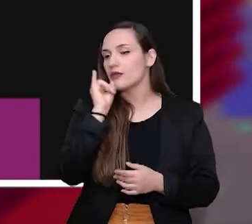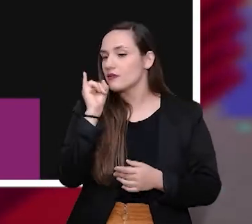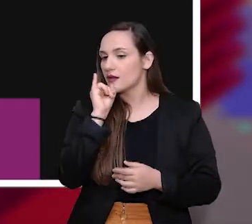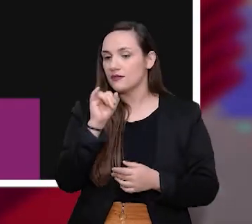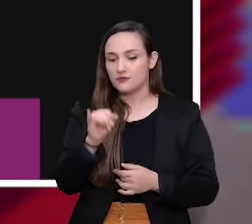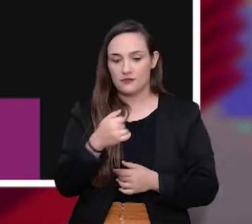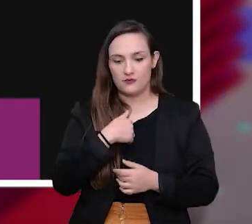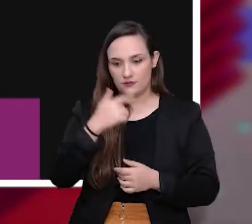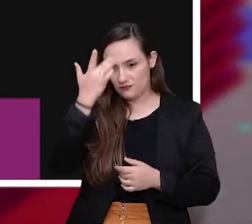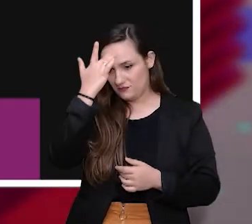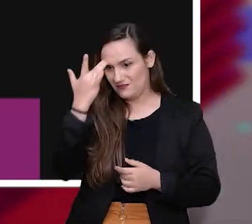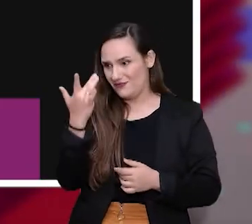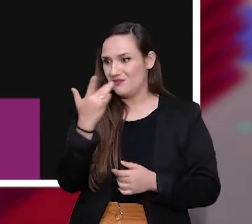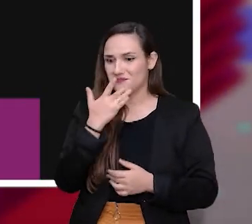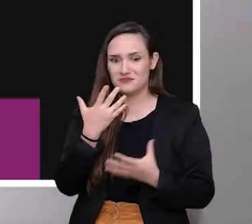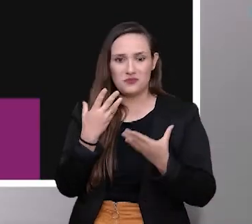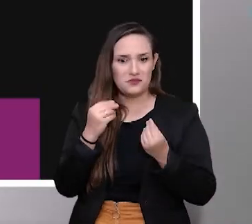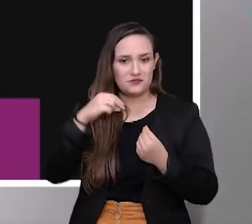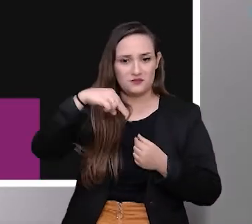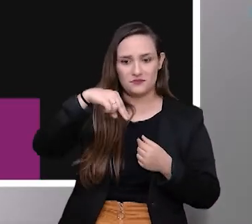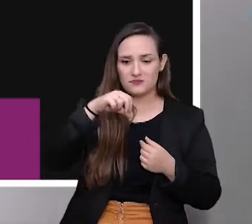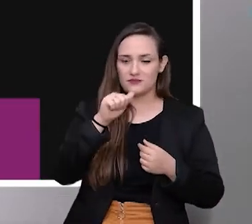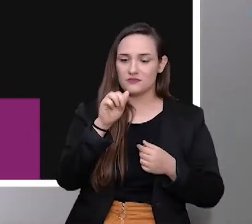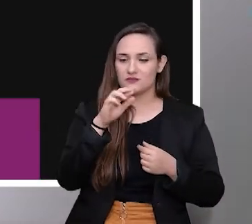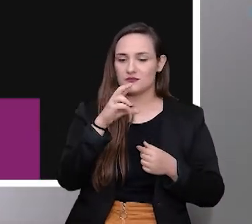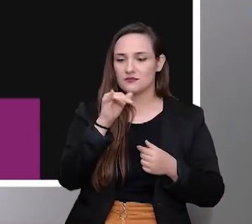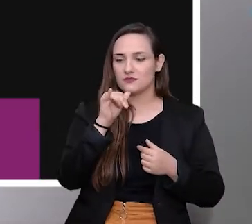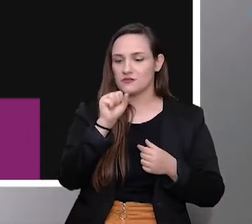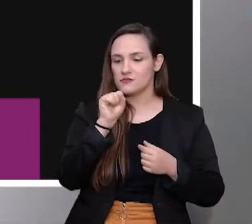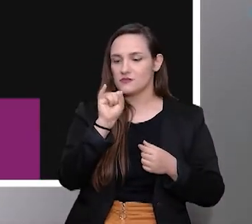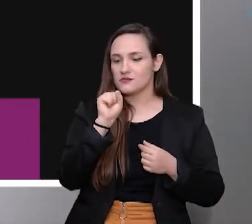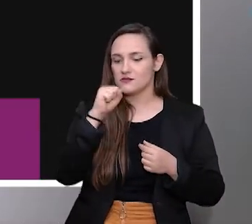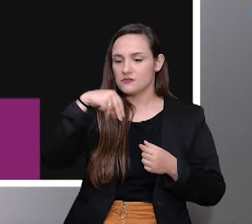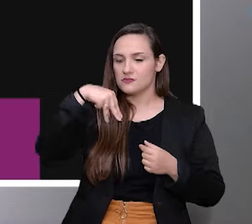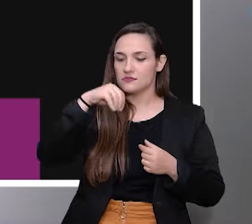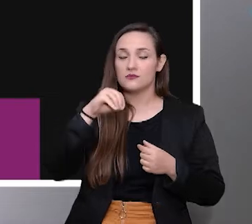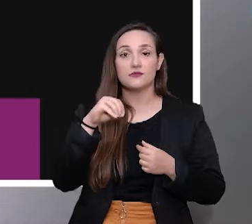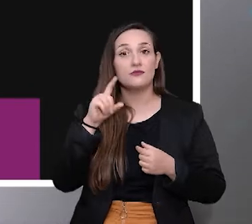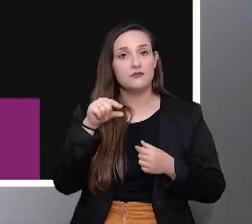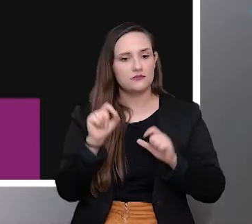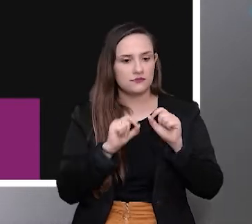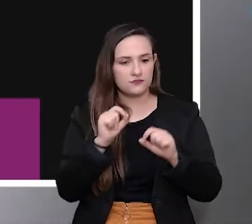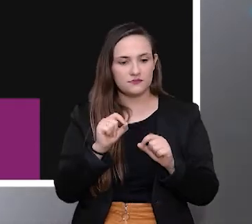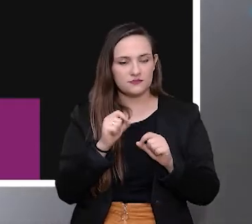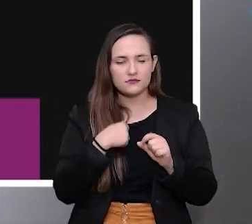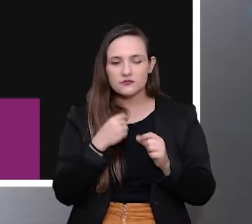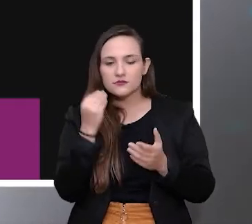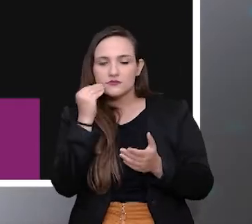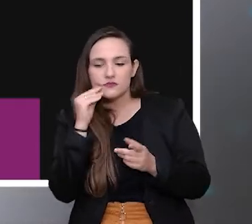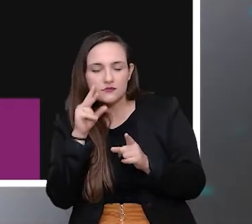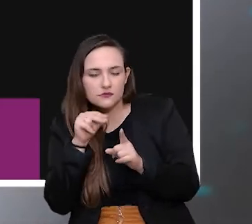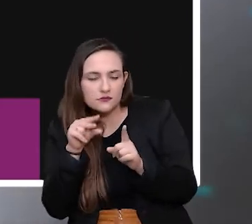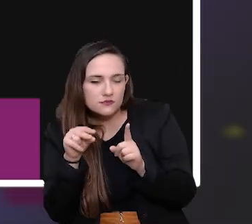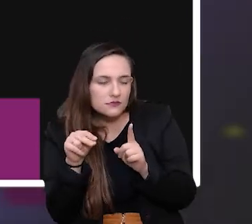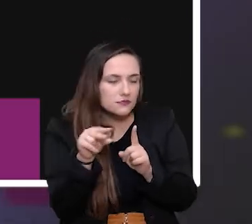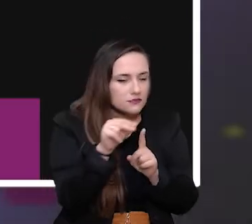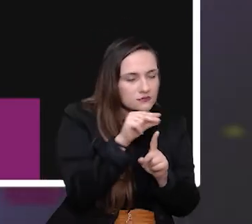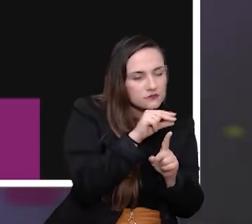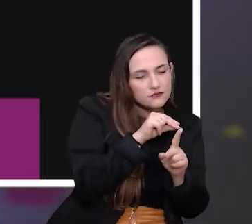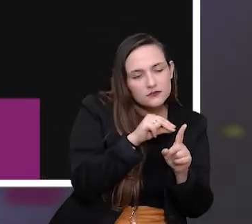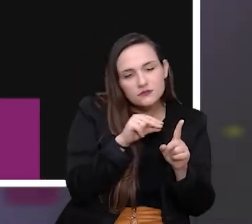personalidade tipo narcisista, ela manipula sim, porque ela tem necessidade de constante afirmação da